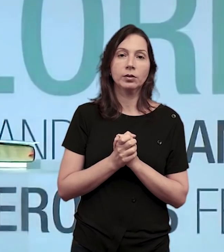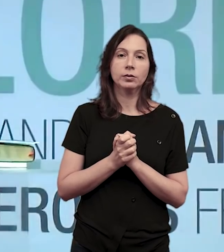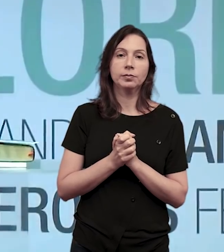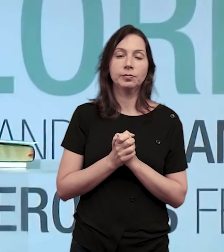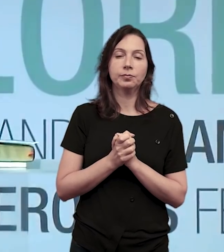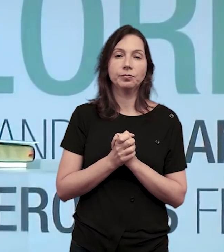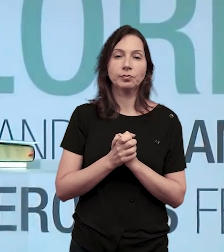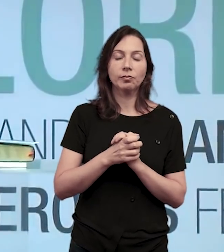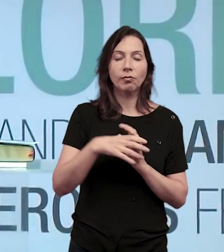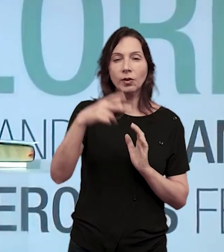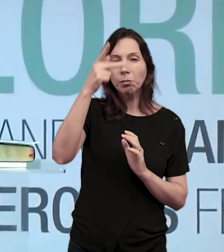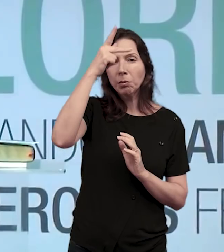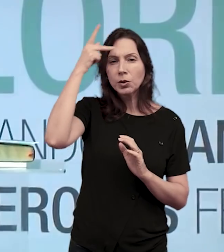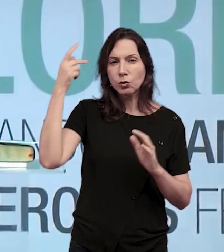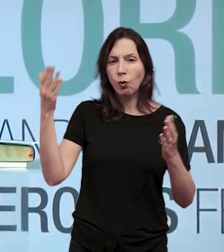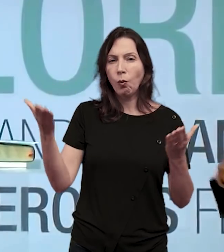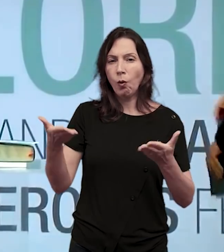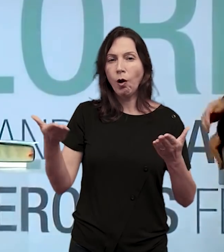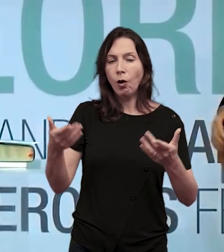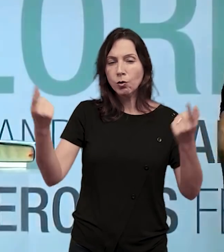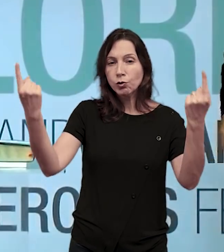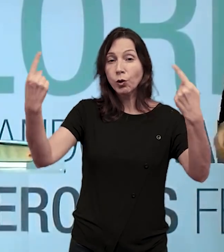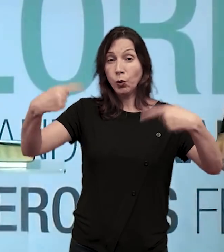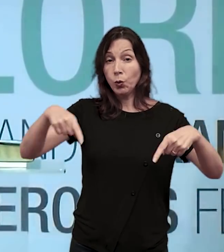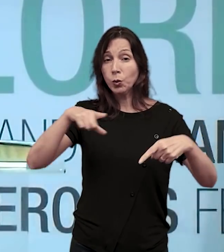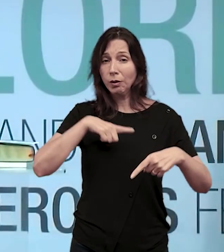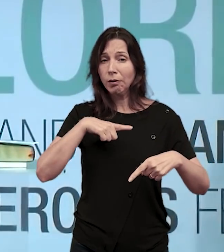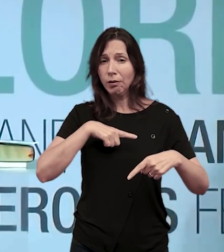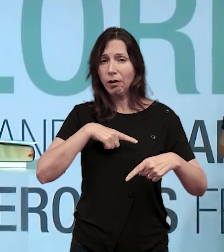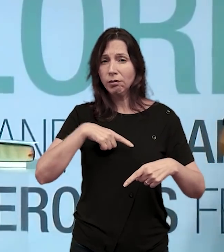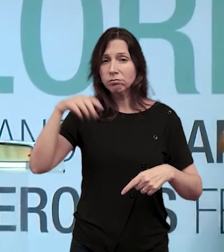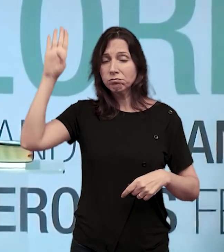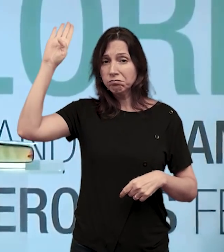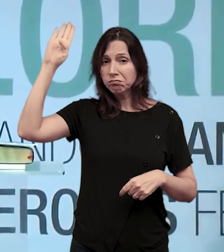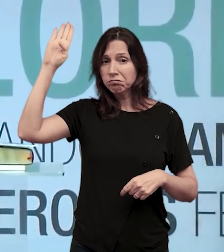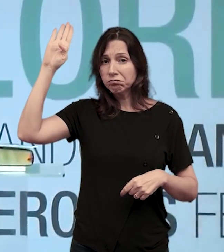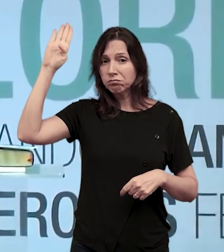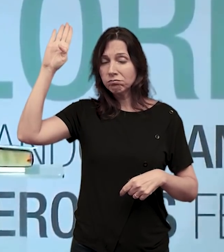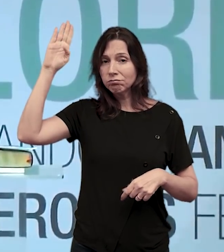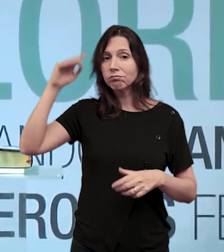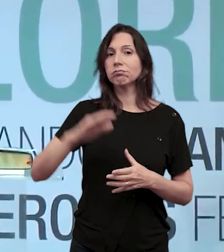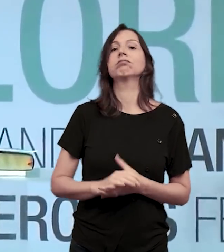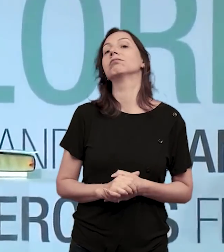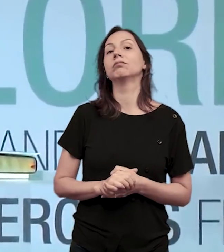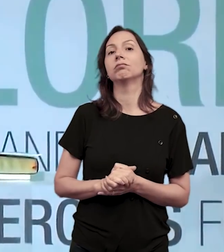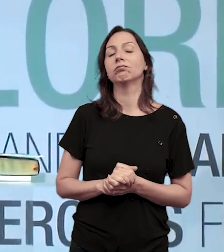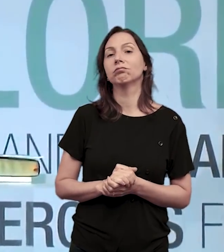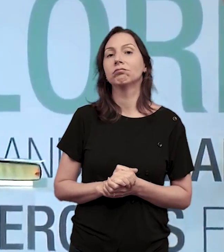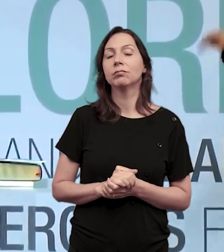Tem alguém passando por luta aqui? Quem está passando por alguma luta aqui? Tem? Tem gente passando?